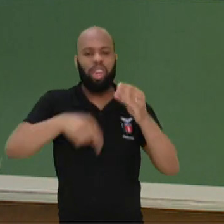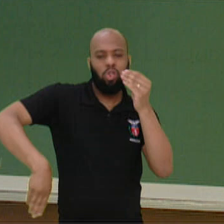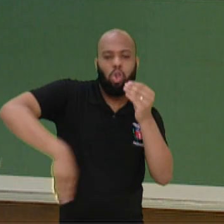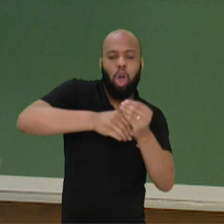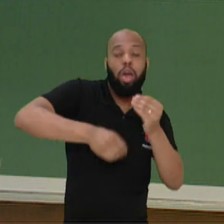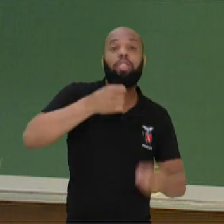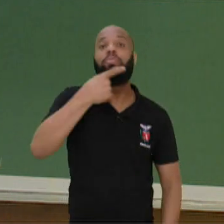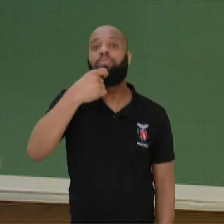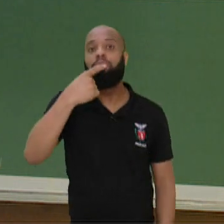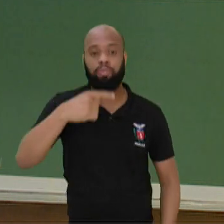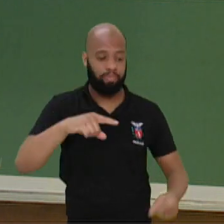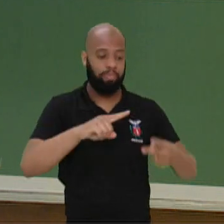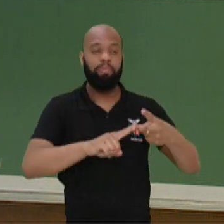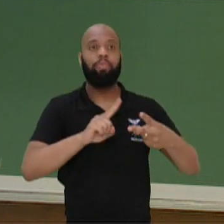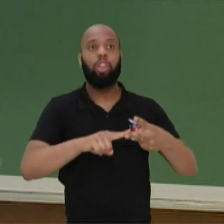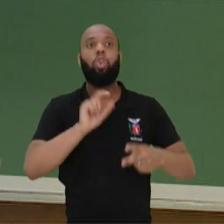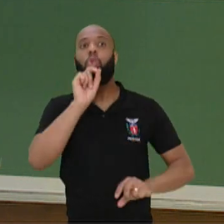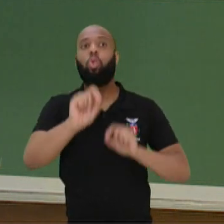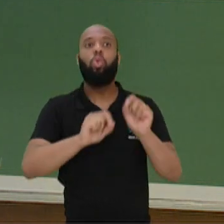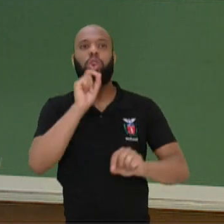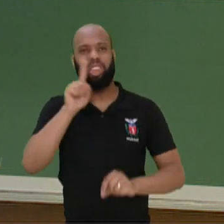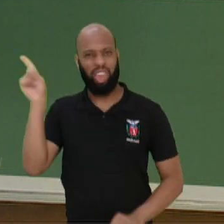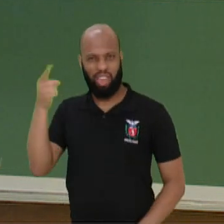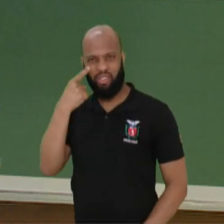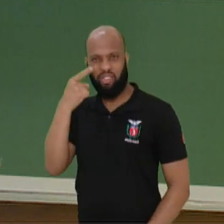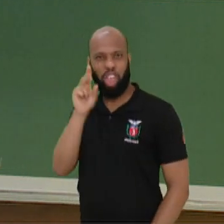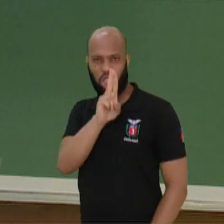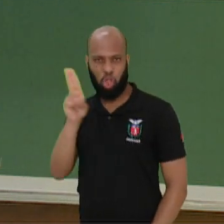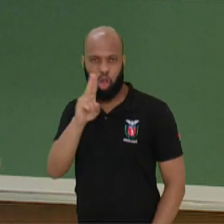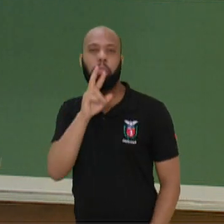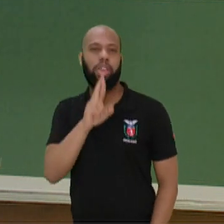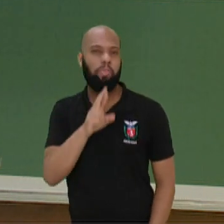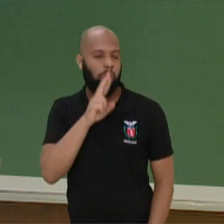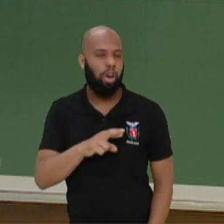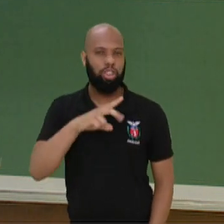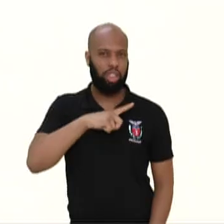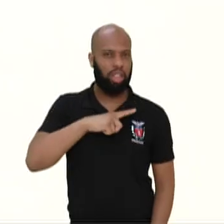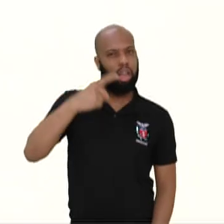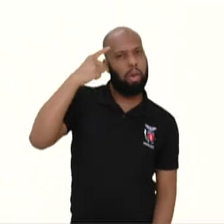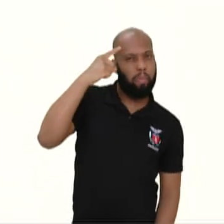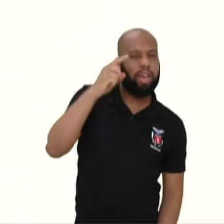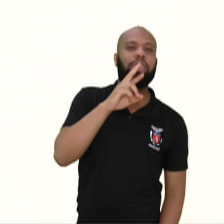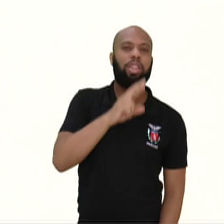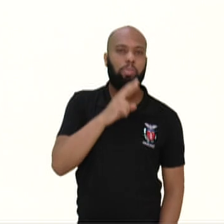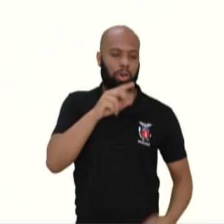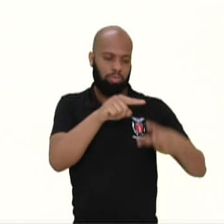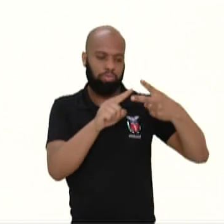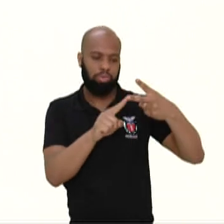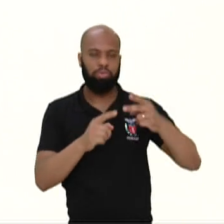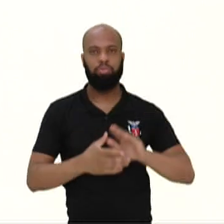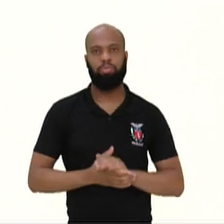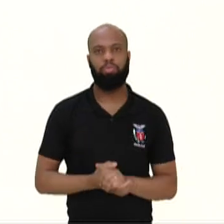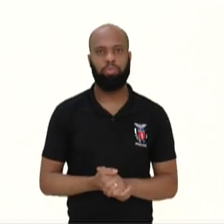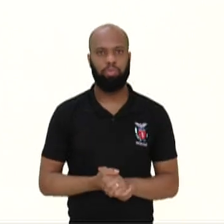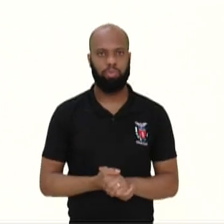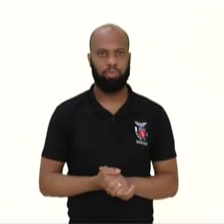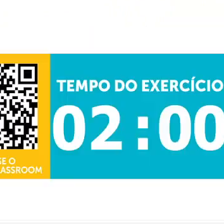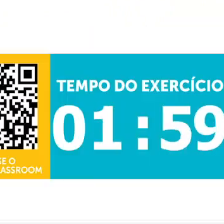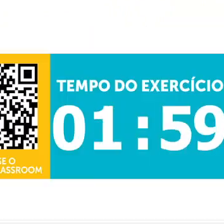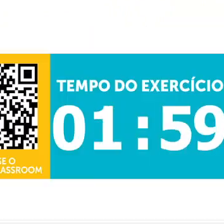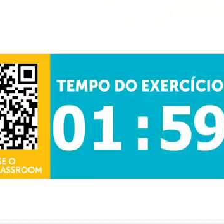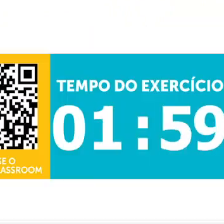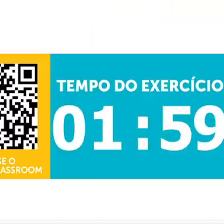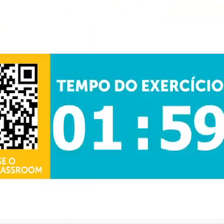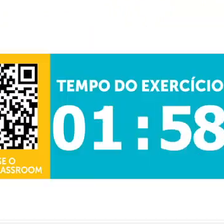suplementos alimentares, o que são anabolizantes. Então, pensem e respondam.